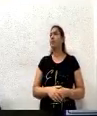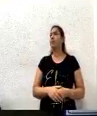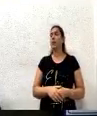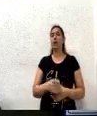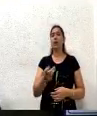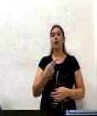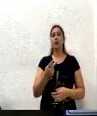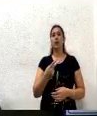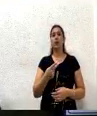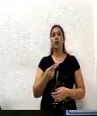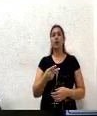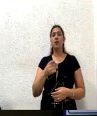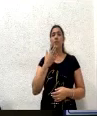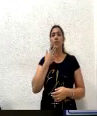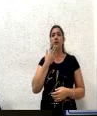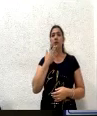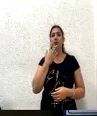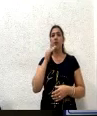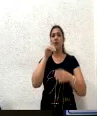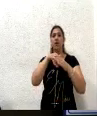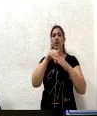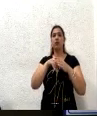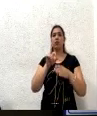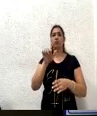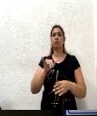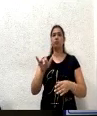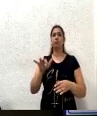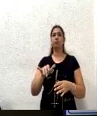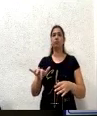Solicito que os vereadores façam a votação pelo sistema.